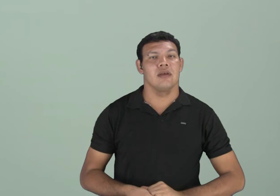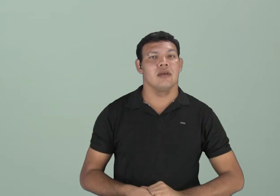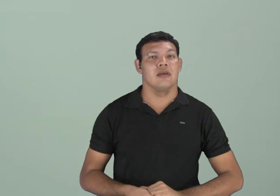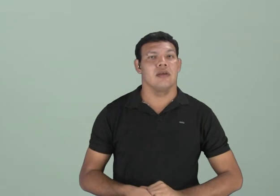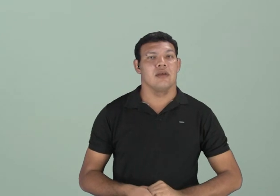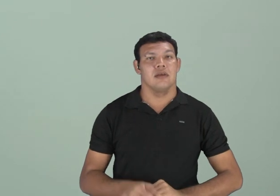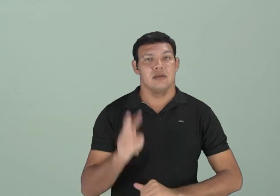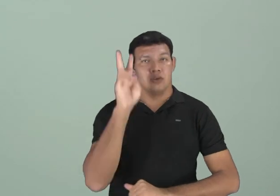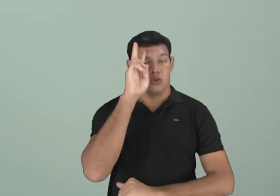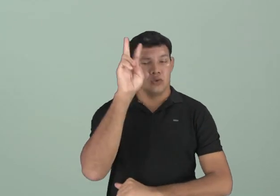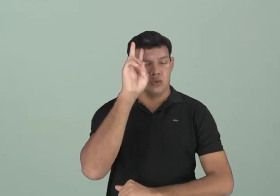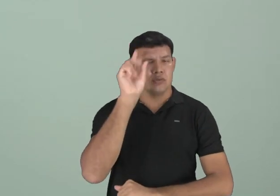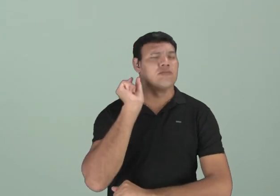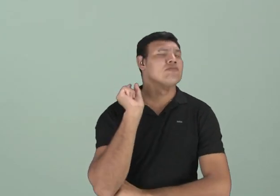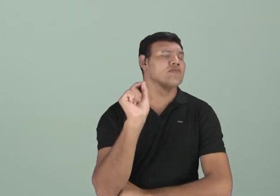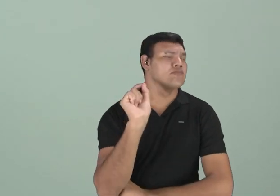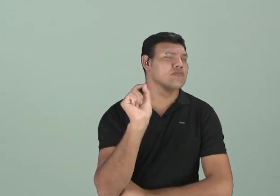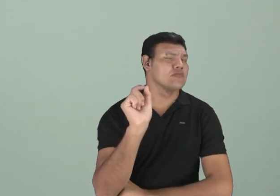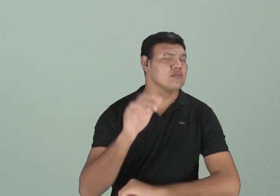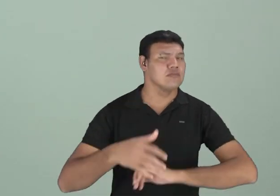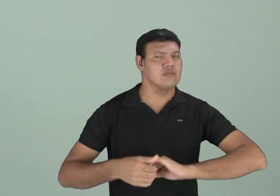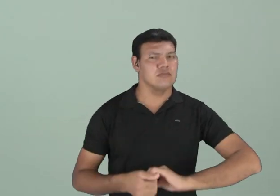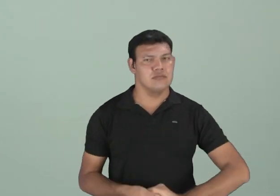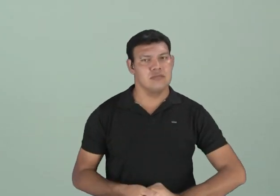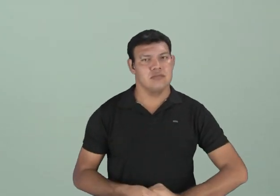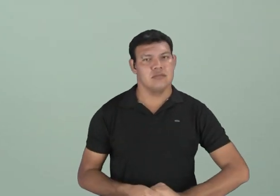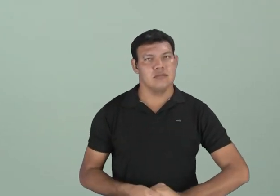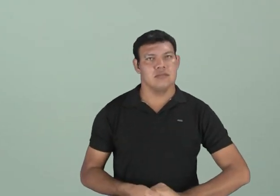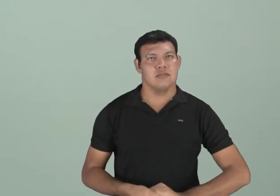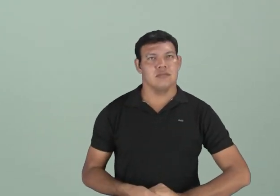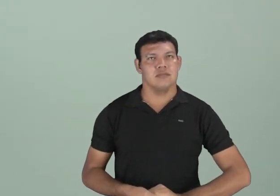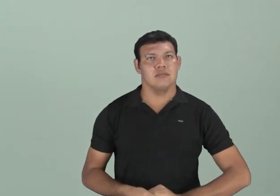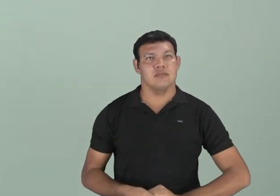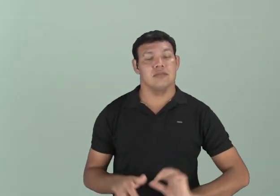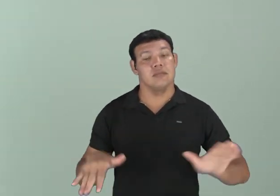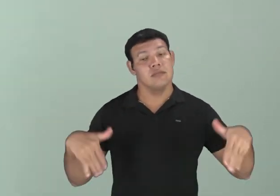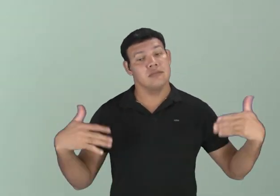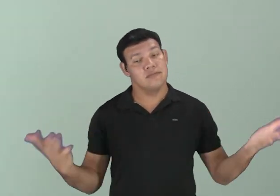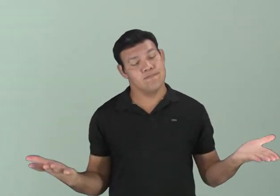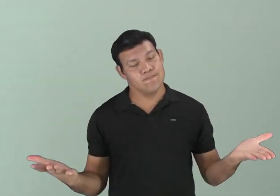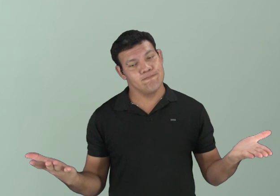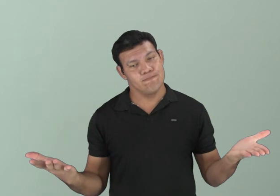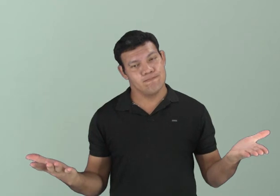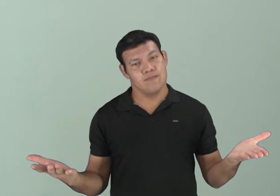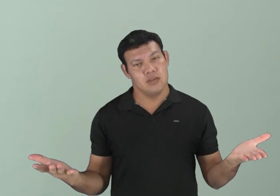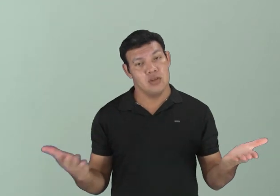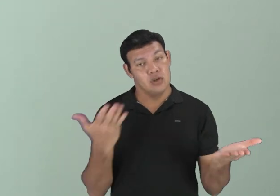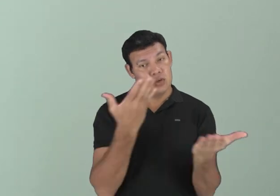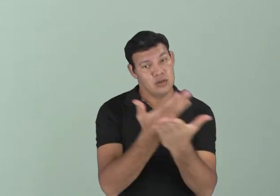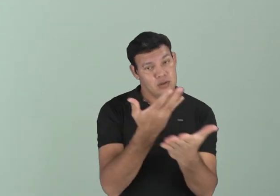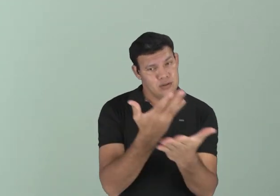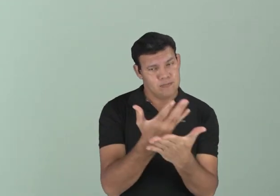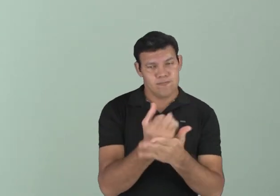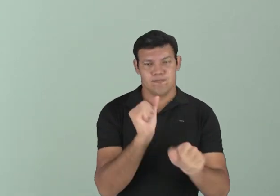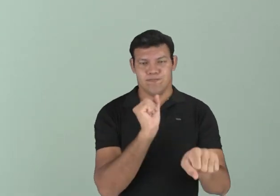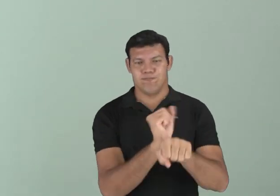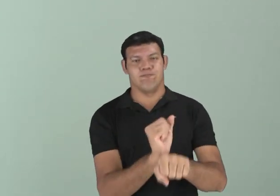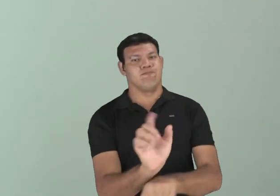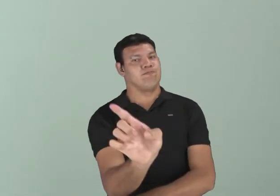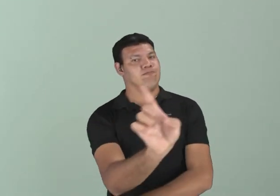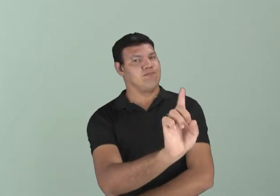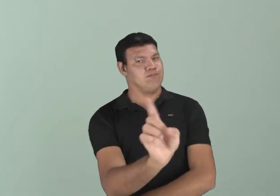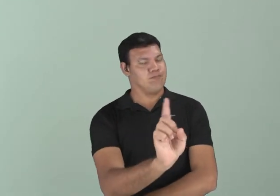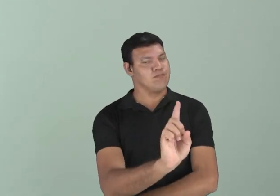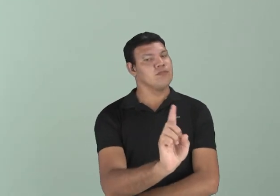a história, sobre quem é a história. E é isso, pessoal, que os estudos de vocês não parem aqui, tá